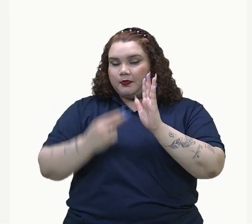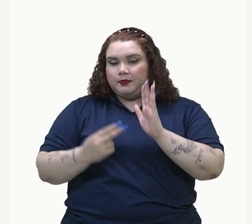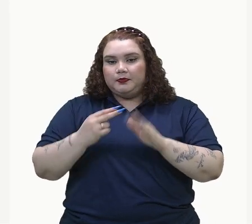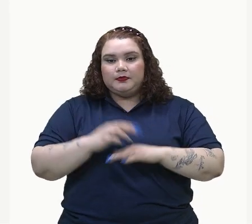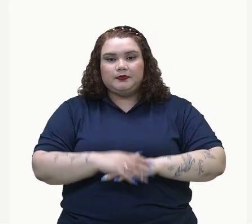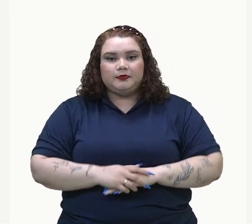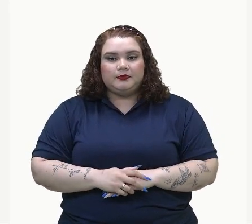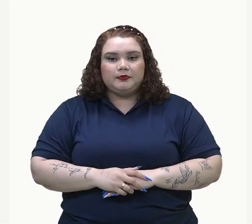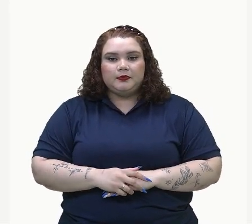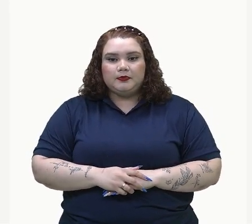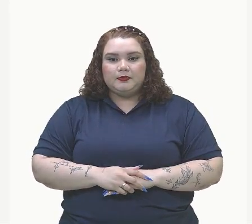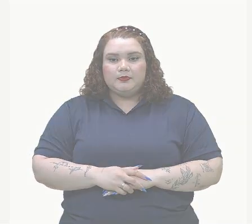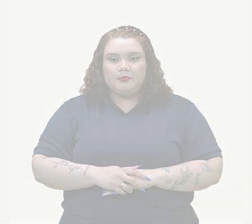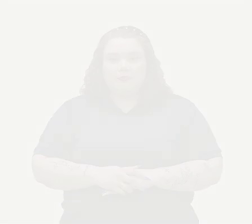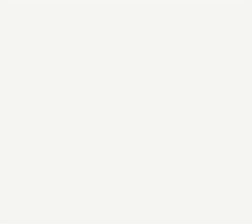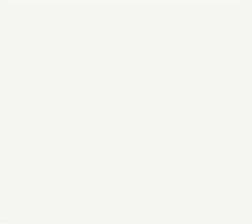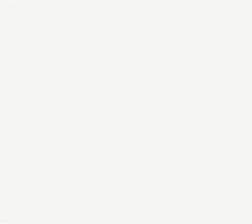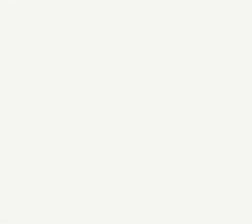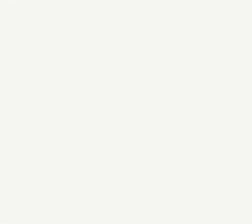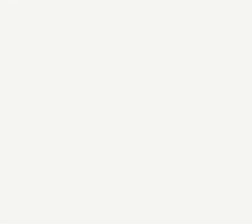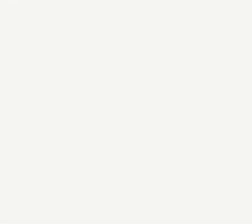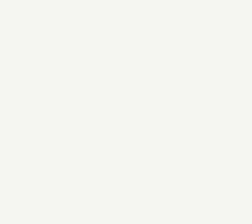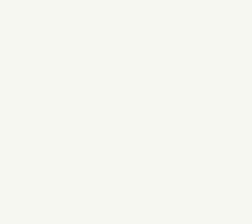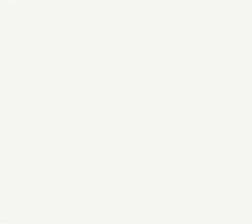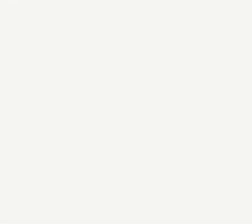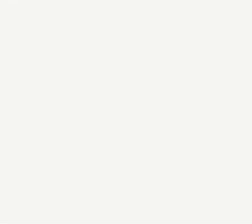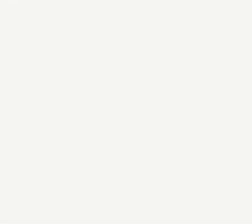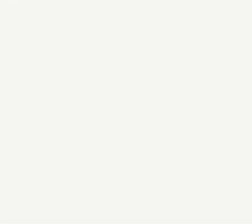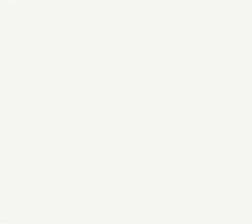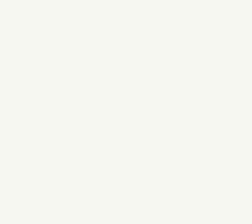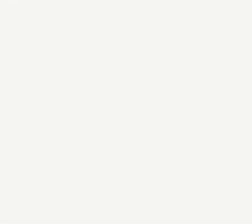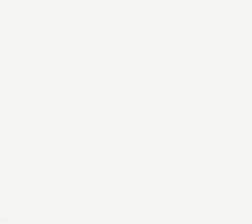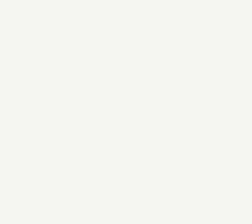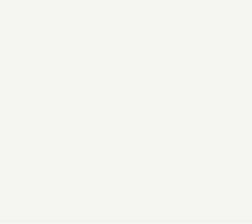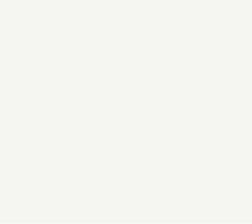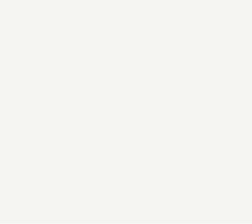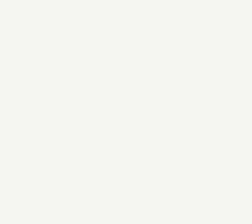de resistores mista, os resistores